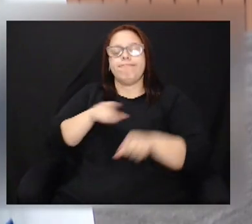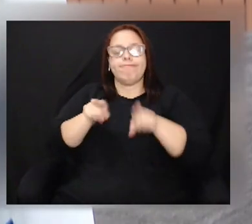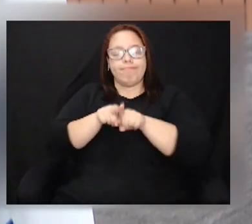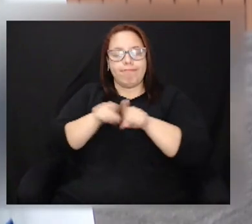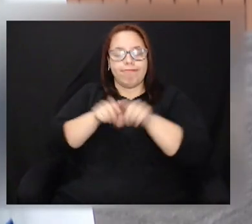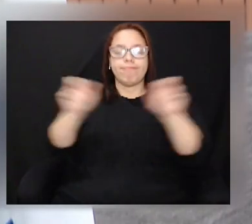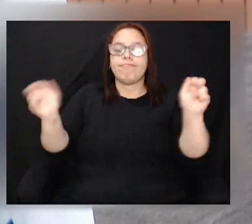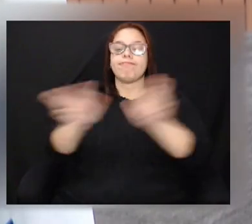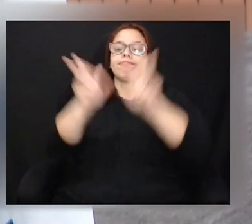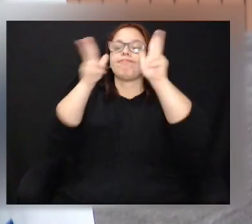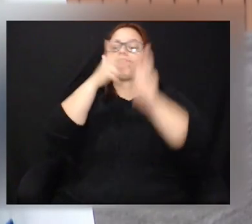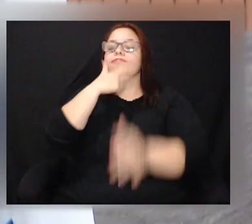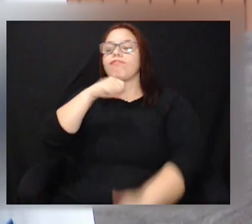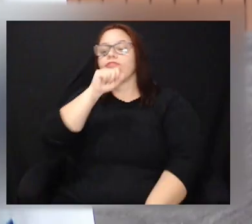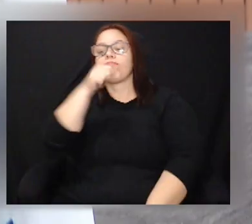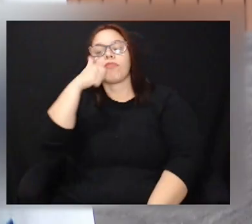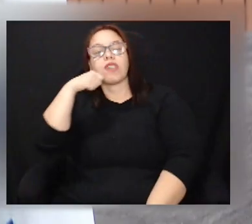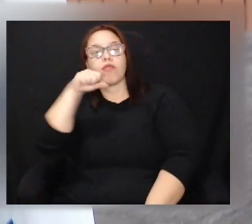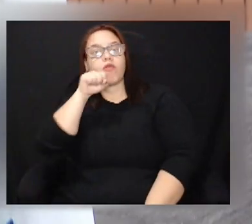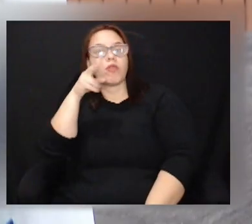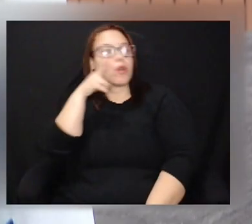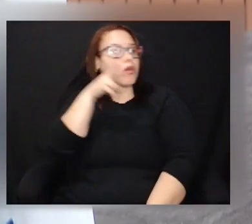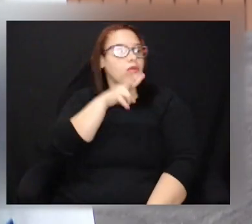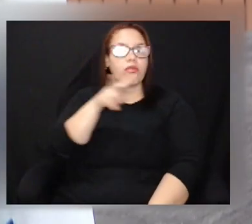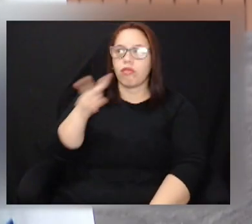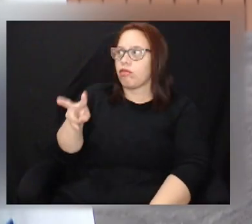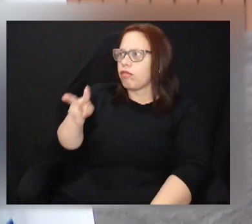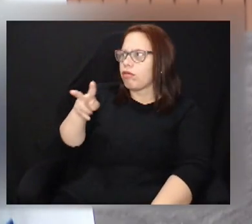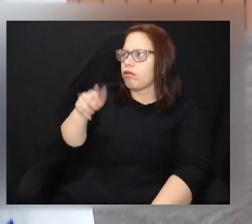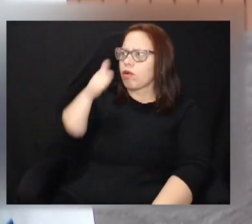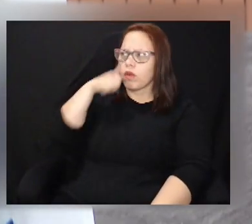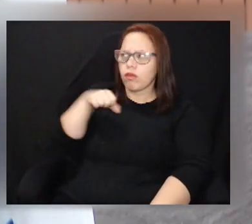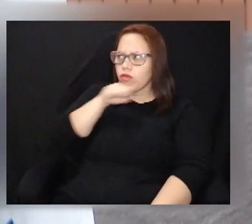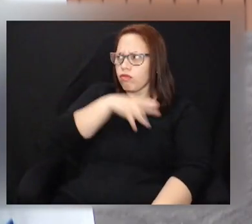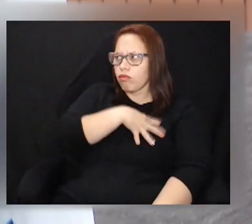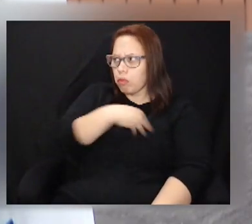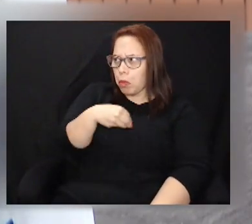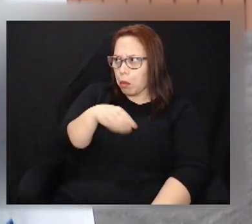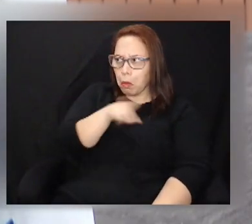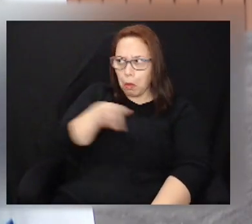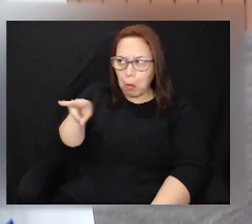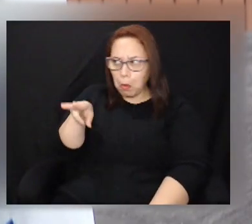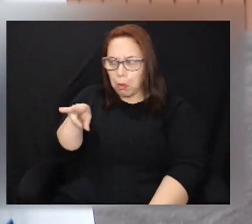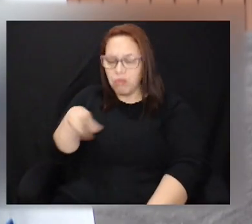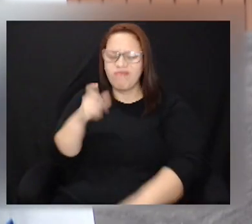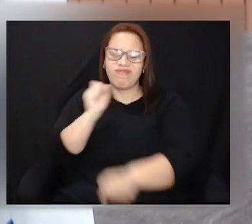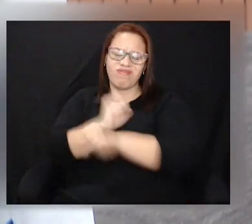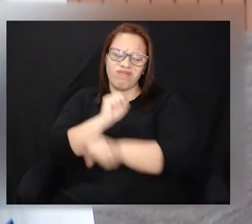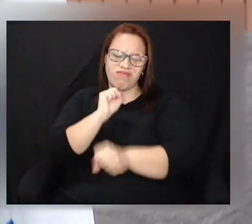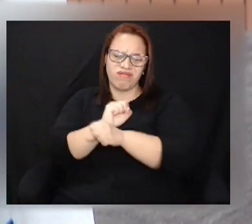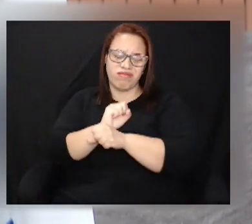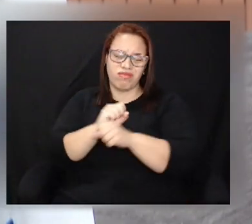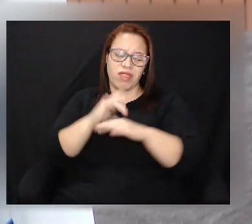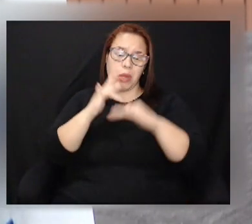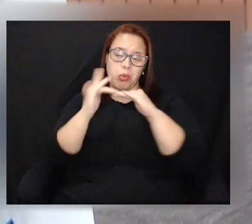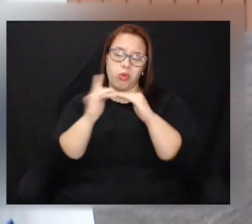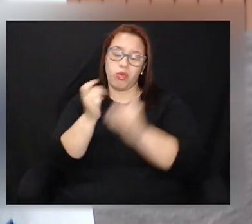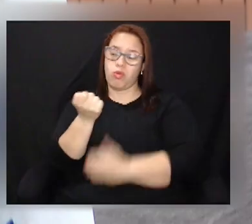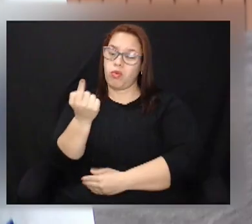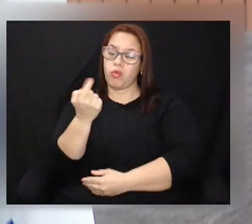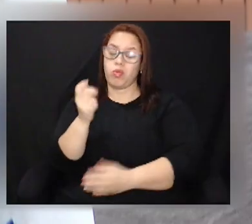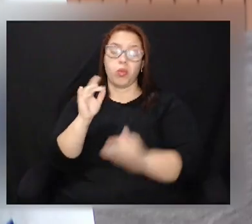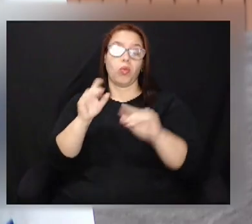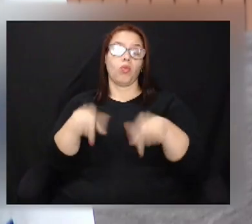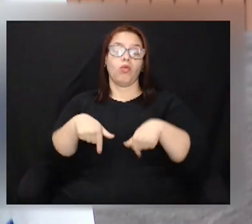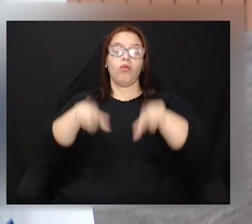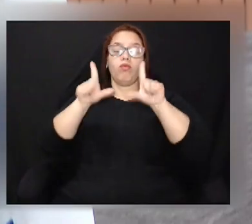pais, que eles fiquem atentos quando seus filhos fiquem muito tempo ligado a uma rede social, ligado ao YouTube,